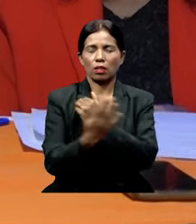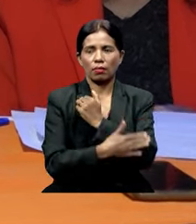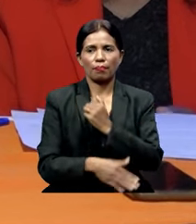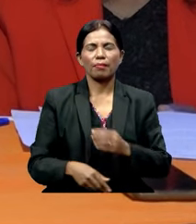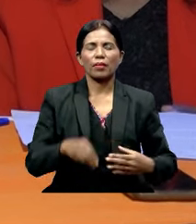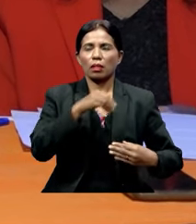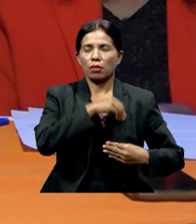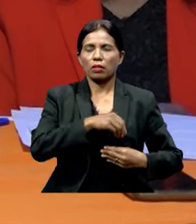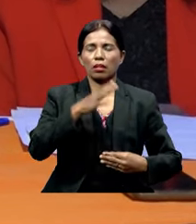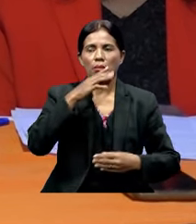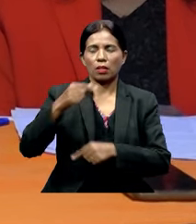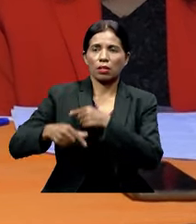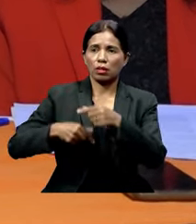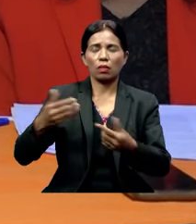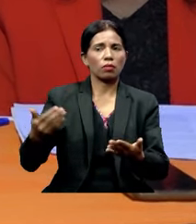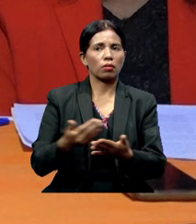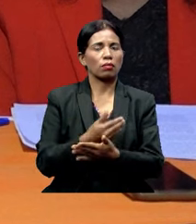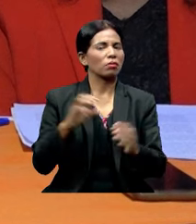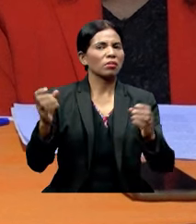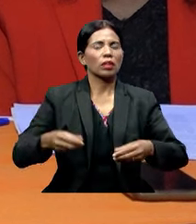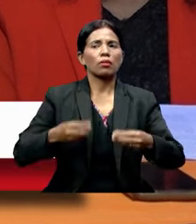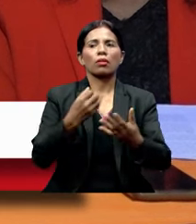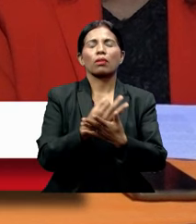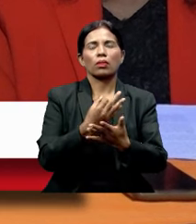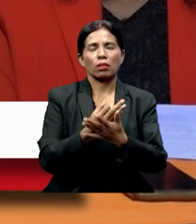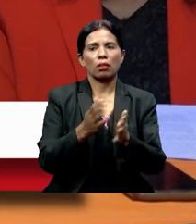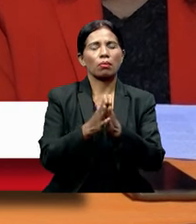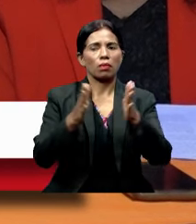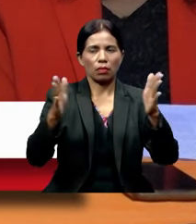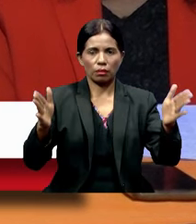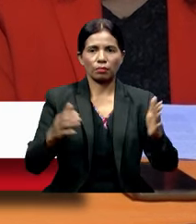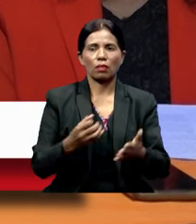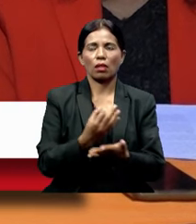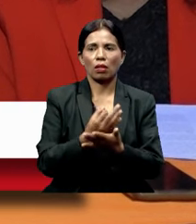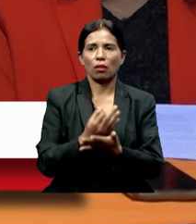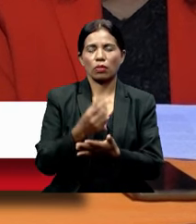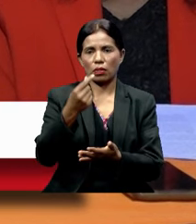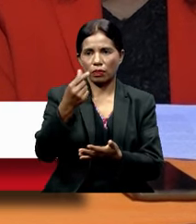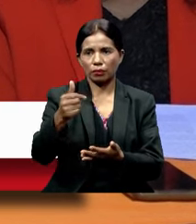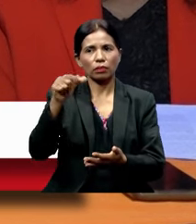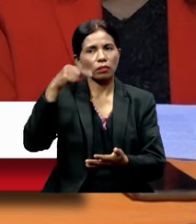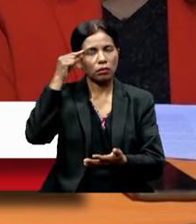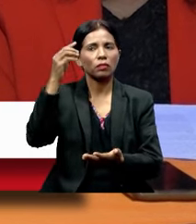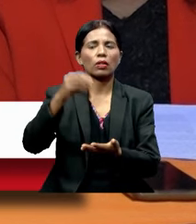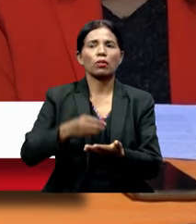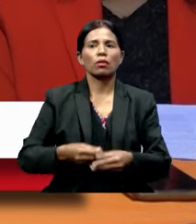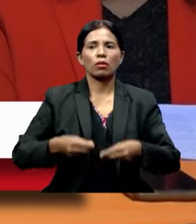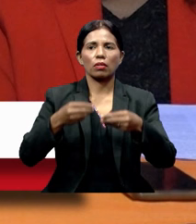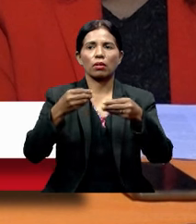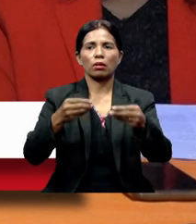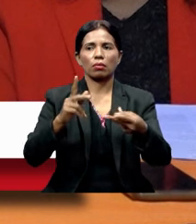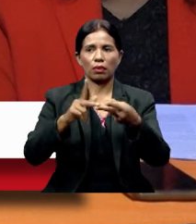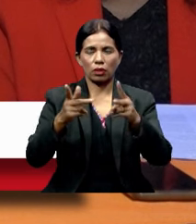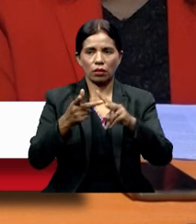Mãe geração FUN ne la os fo osang ida bot mai be pele menos o osang uituang nebe mak governo atribui o parceria